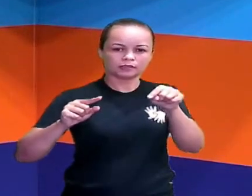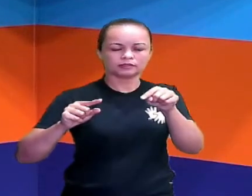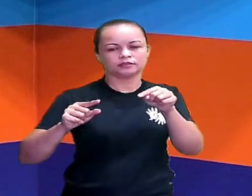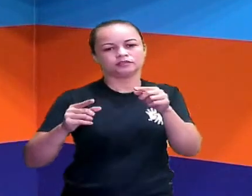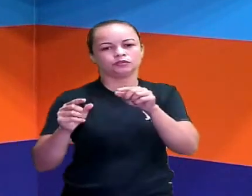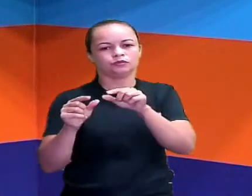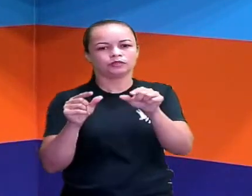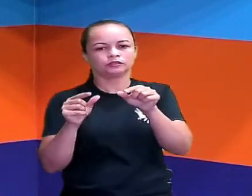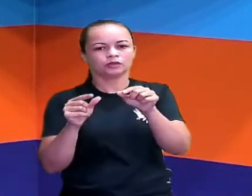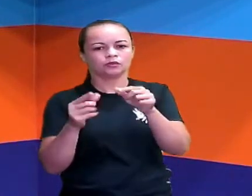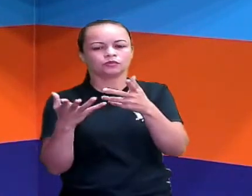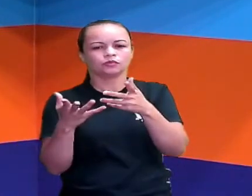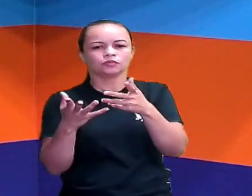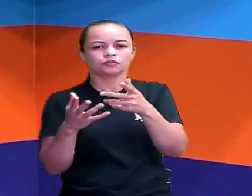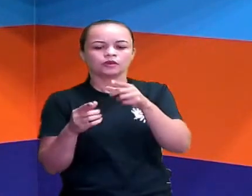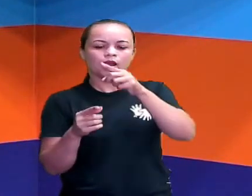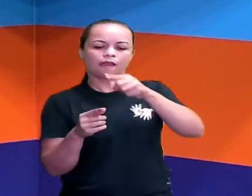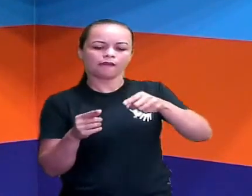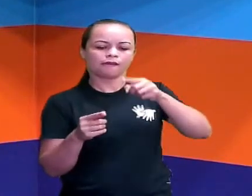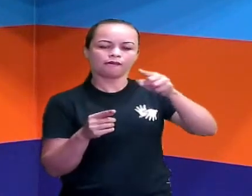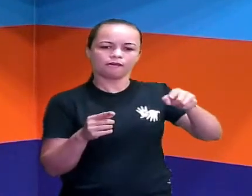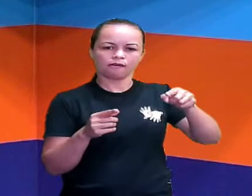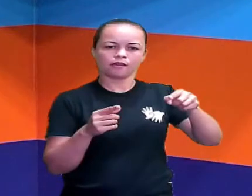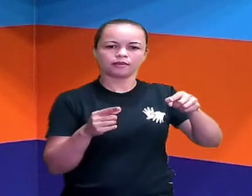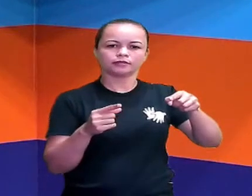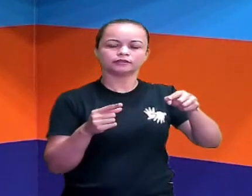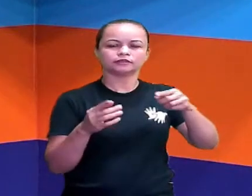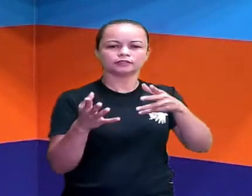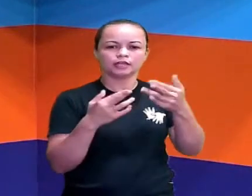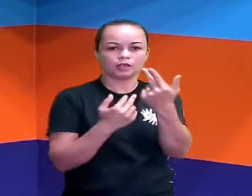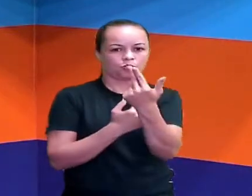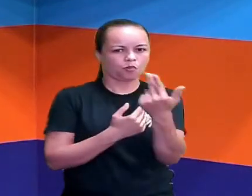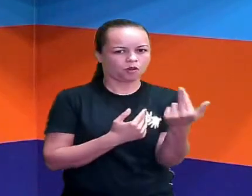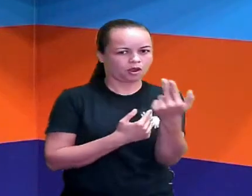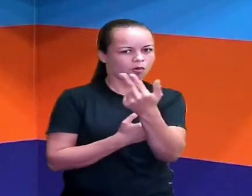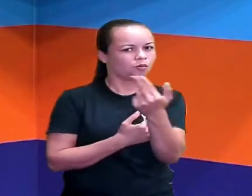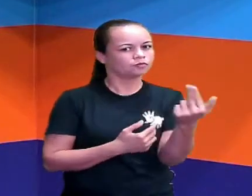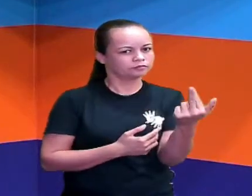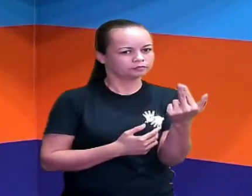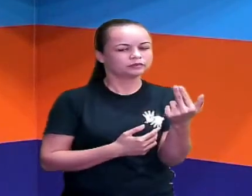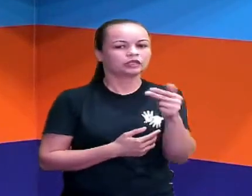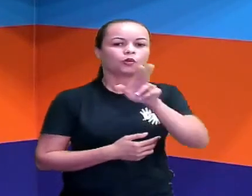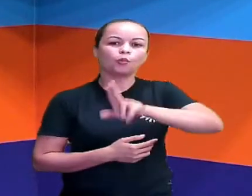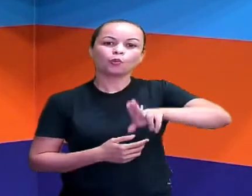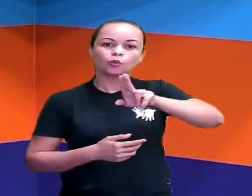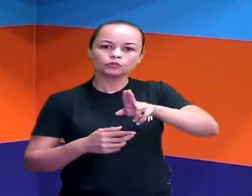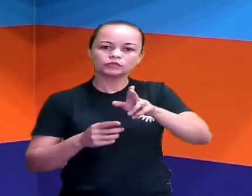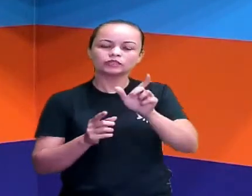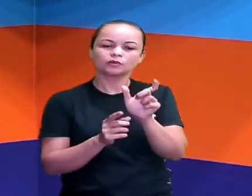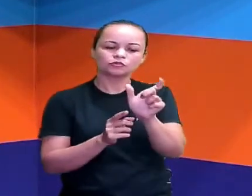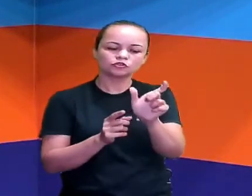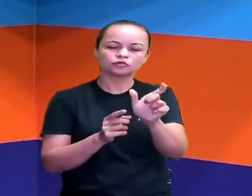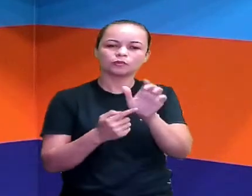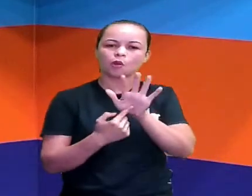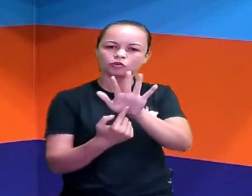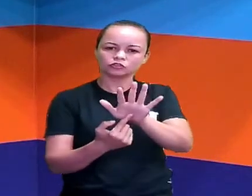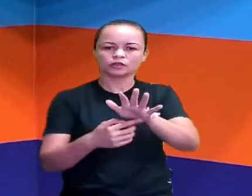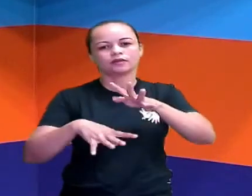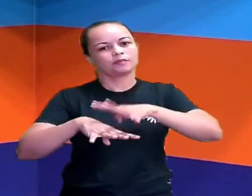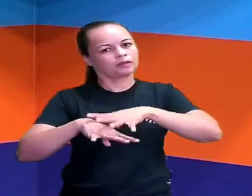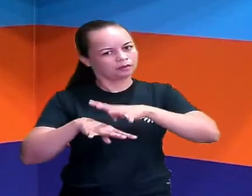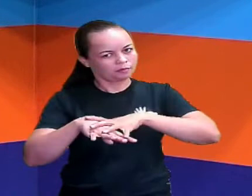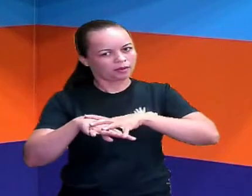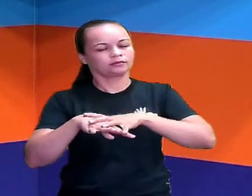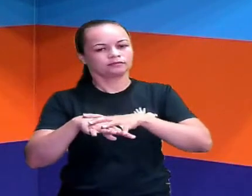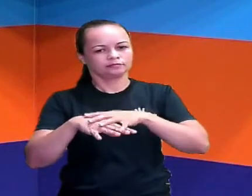DE. Então, quer dizer que esse daqui é igual a esse, tá certo? Nós usamos esses tracinhos para indicar na matemática, para